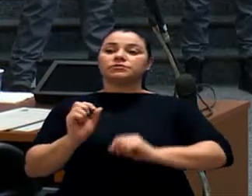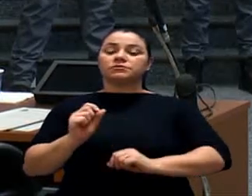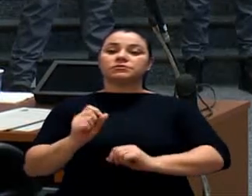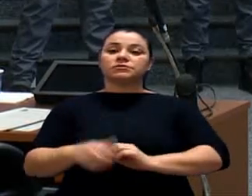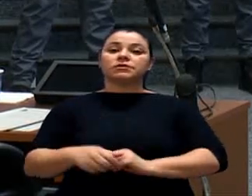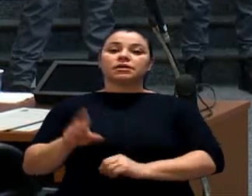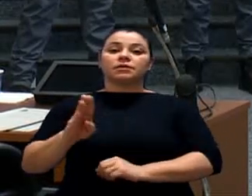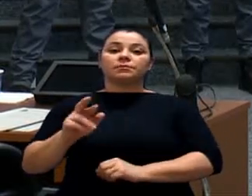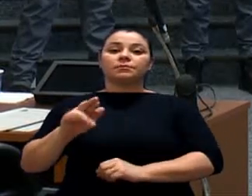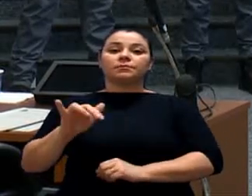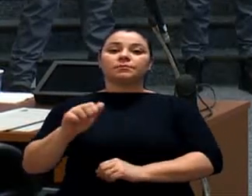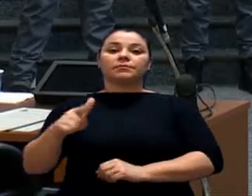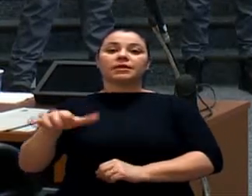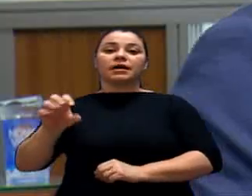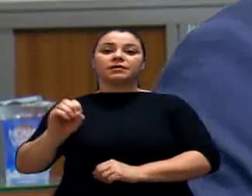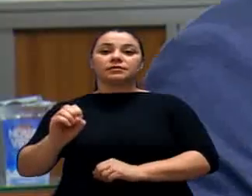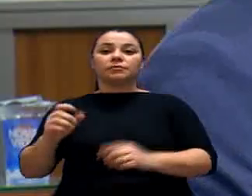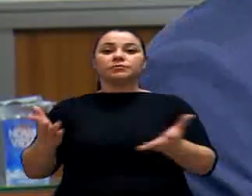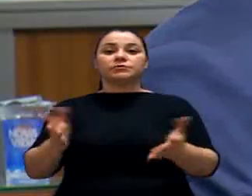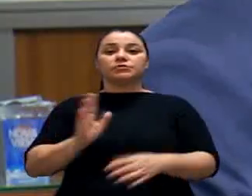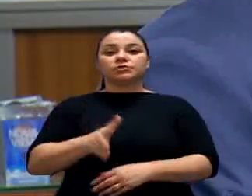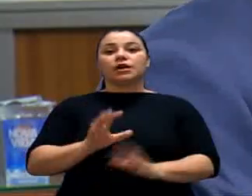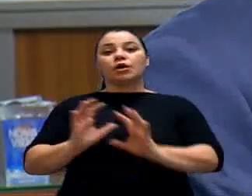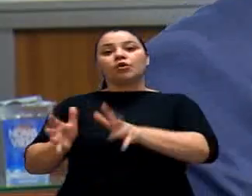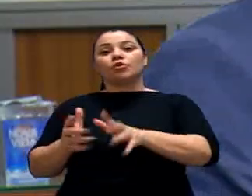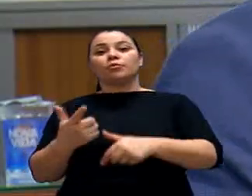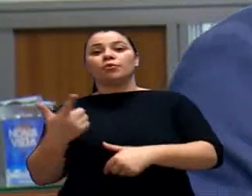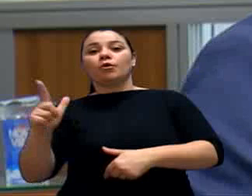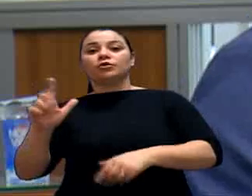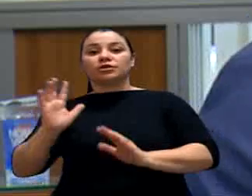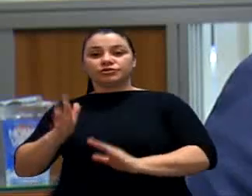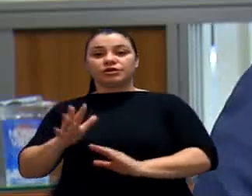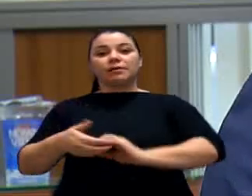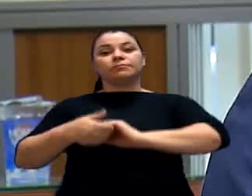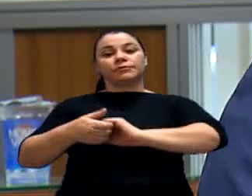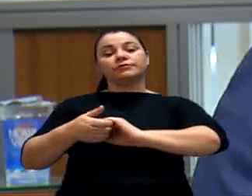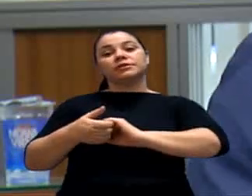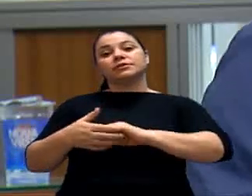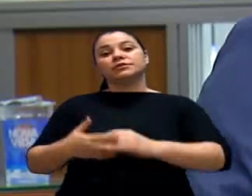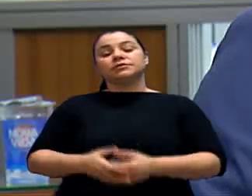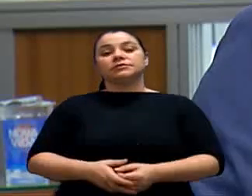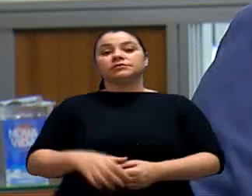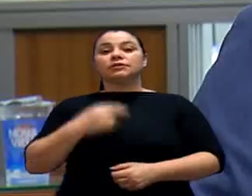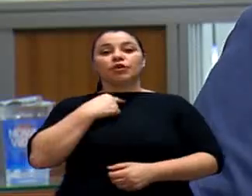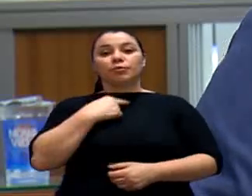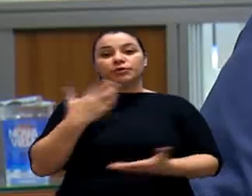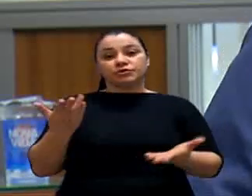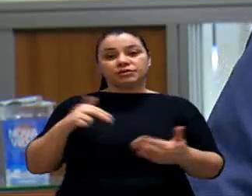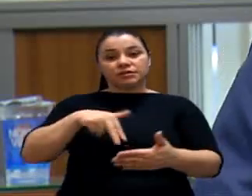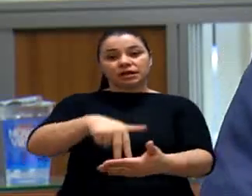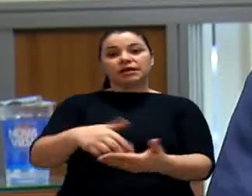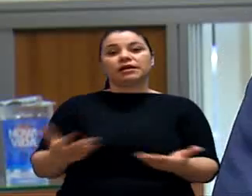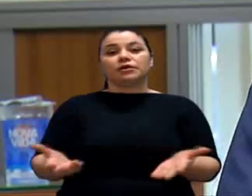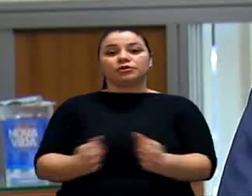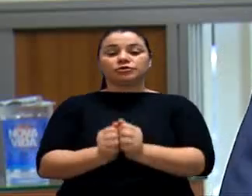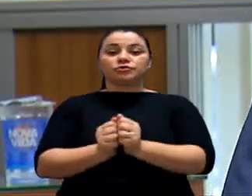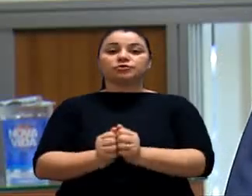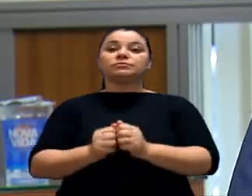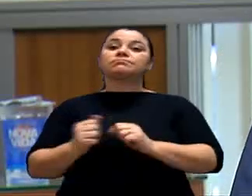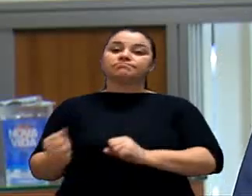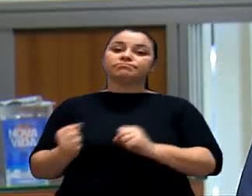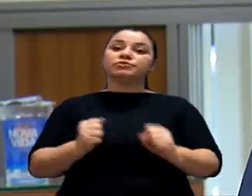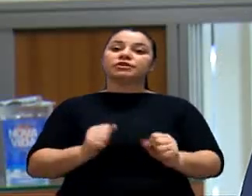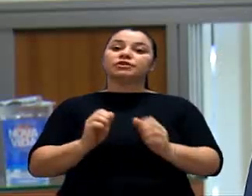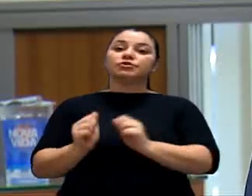Foi o Brasão? Já, outra equipe já foi aqui homenageada e não podia a vocês deixar